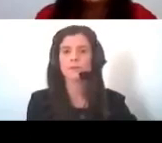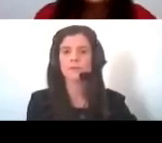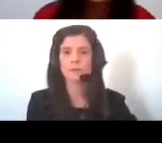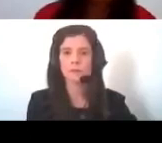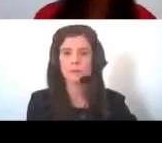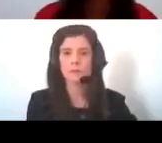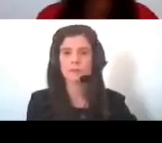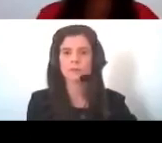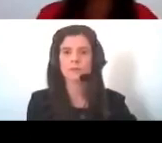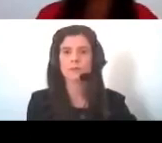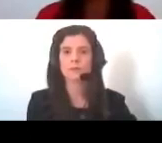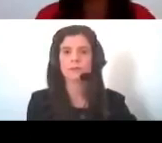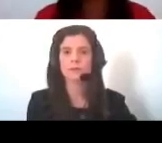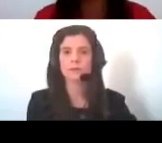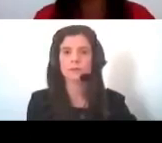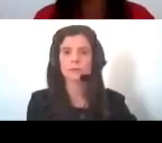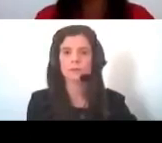de pessoas. Eu vou